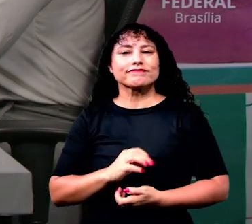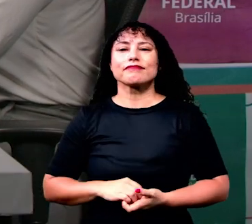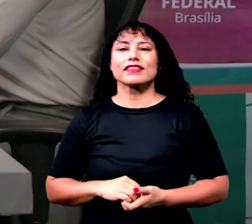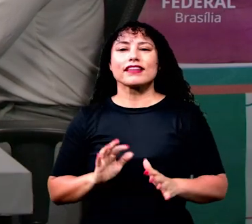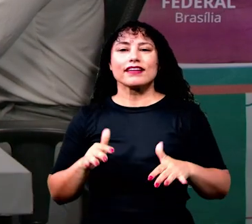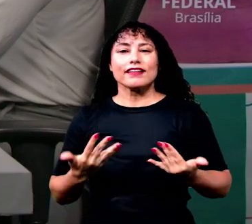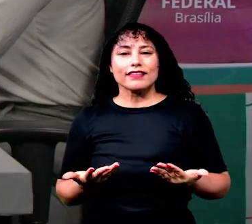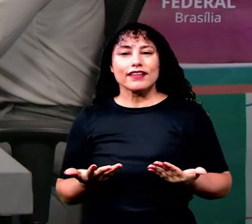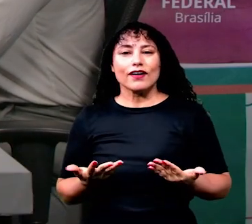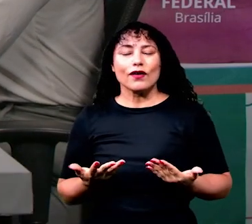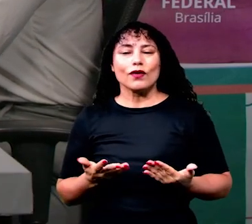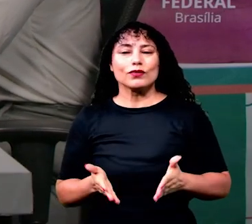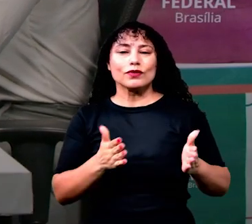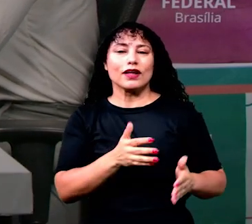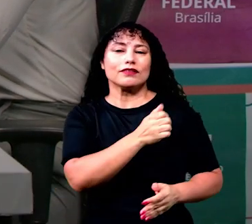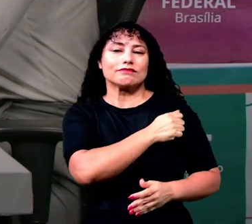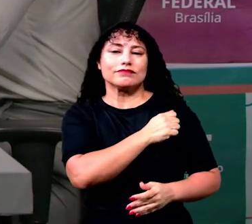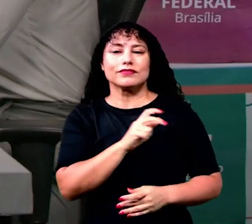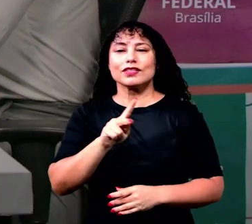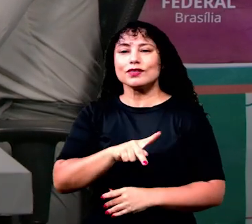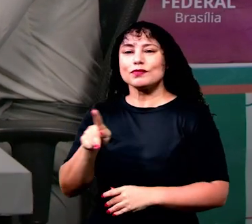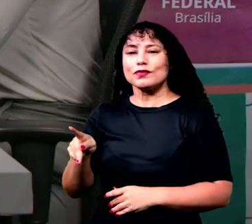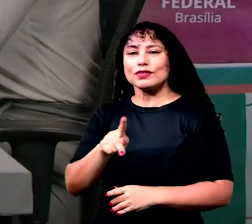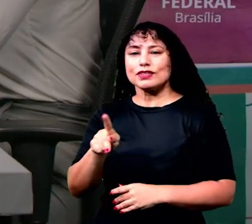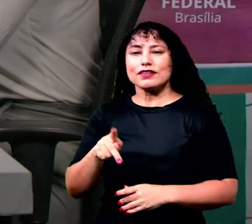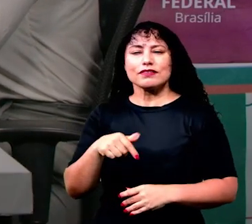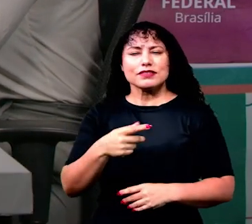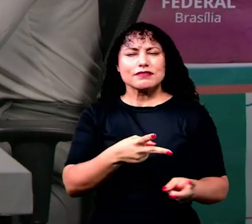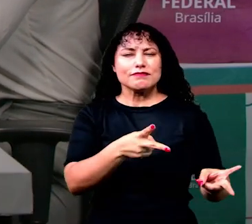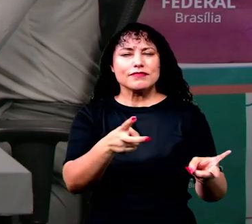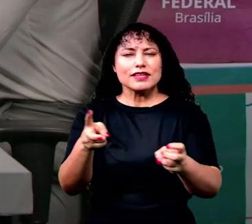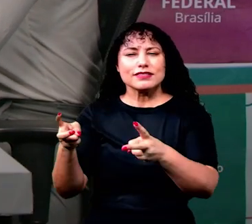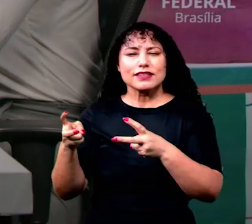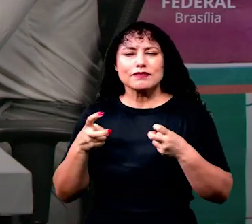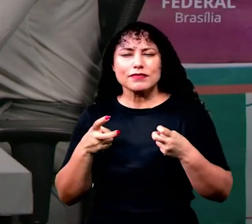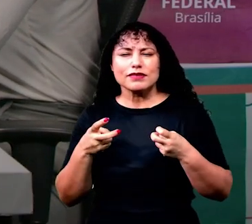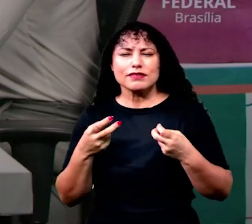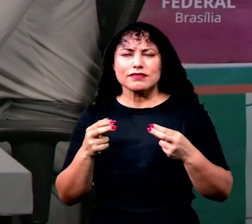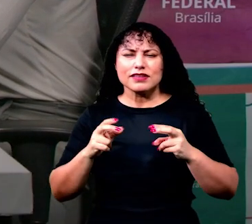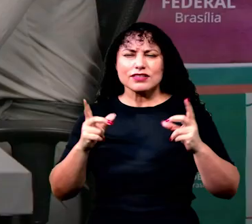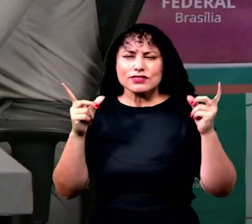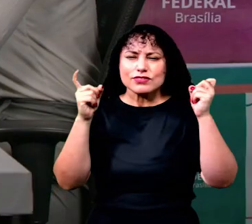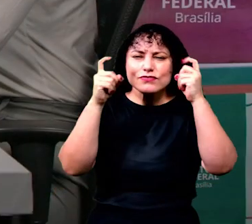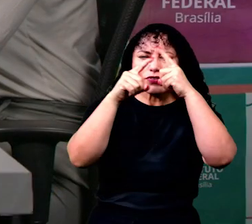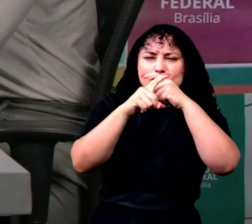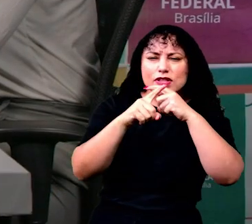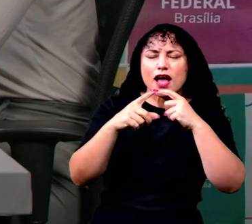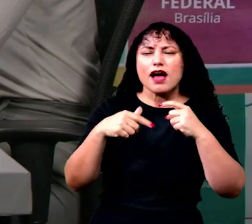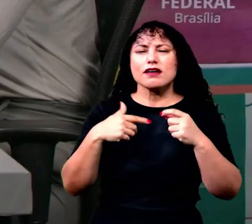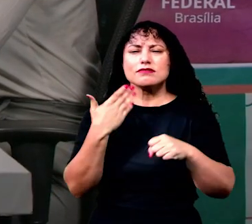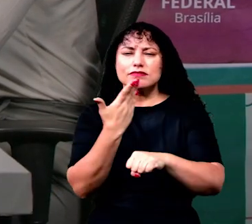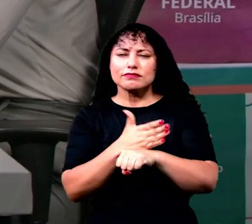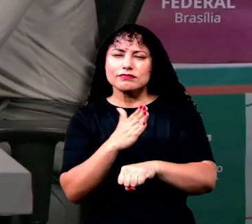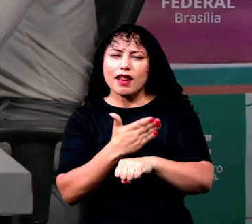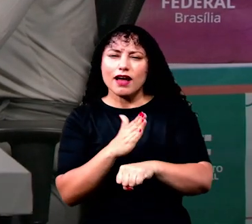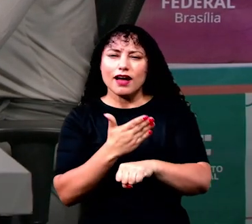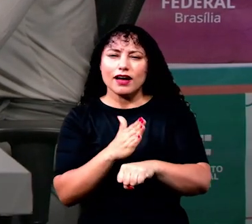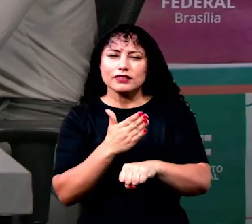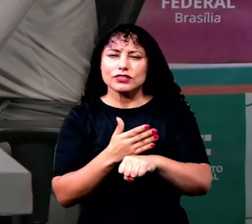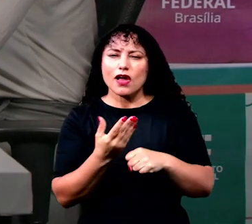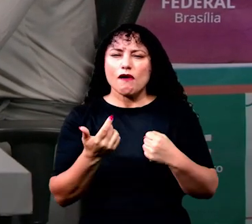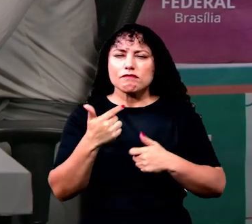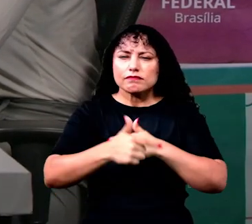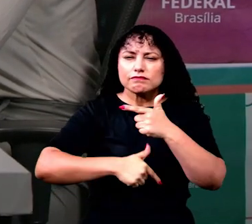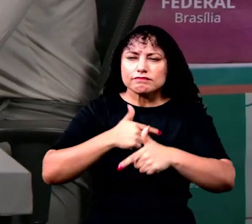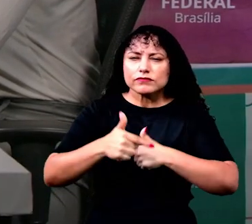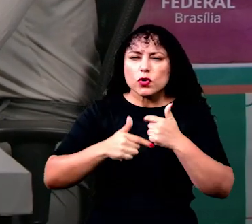Tanto do lado do professor, tanto do lado do aluno, você vê algumas dificuldades de botar em prática,